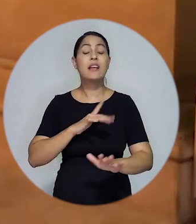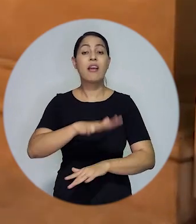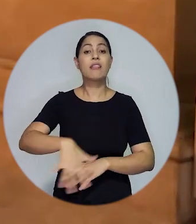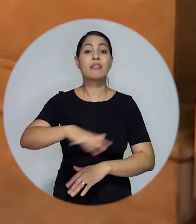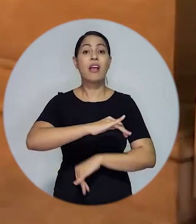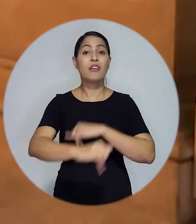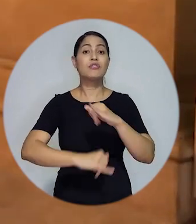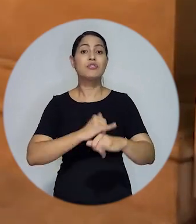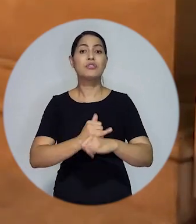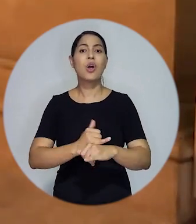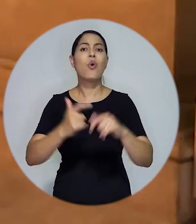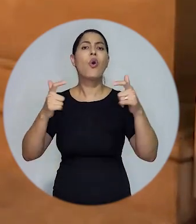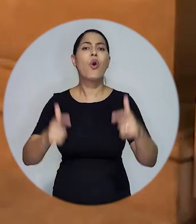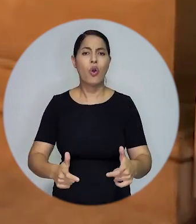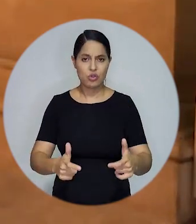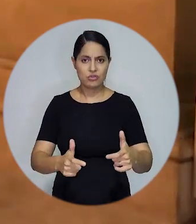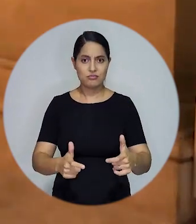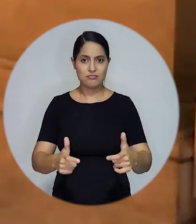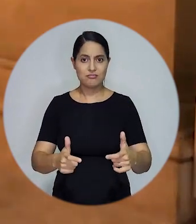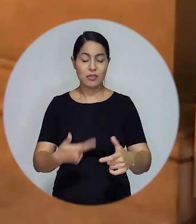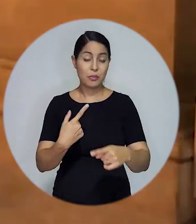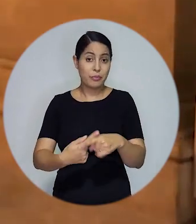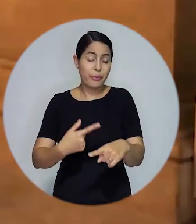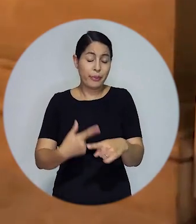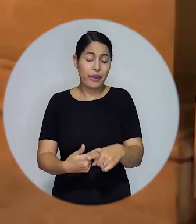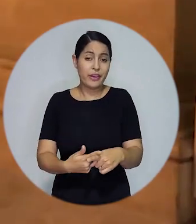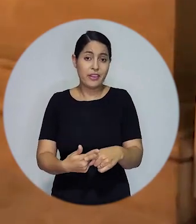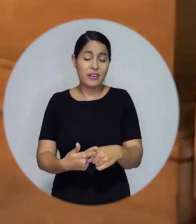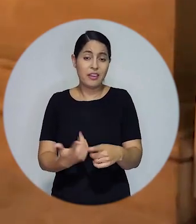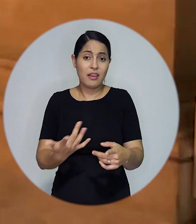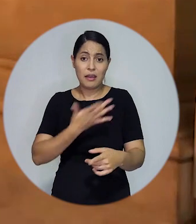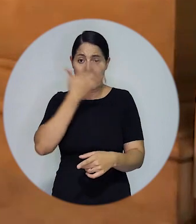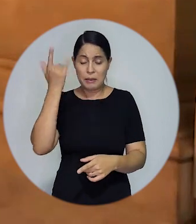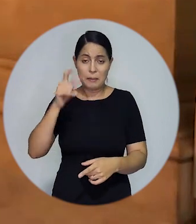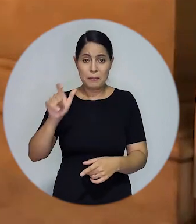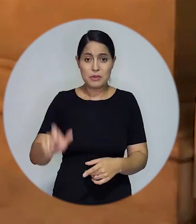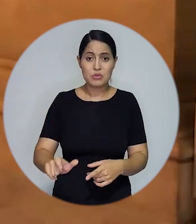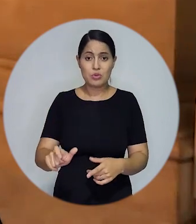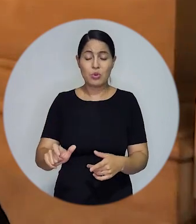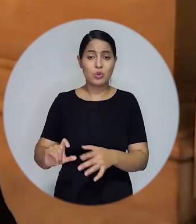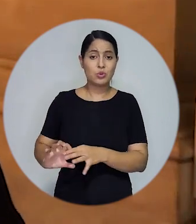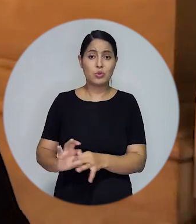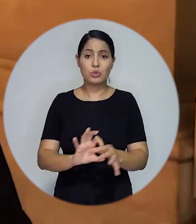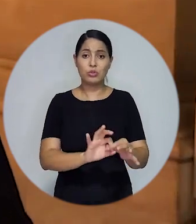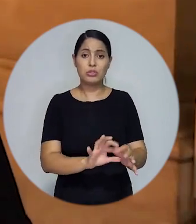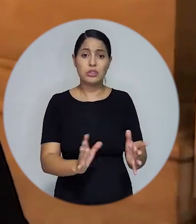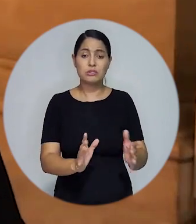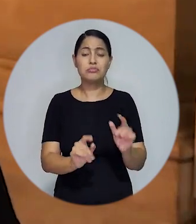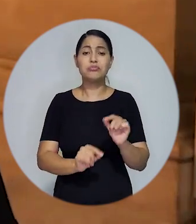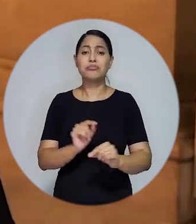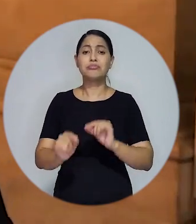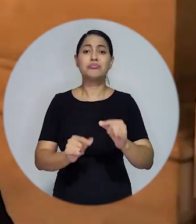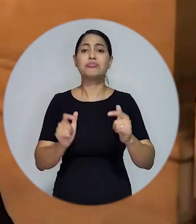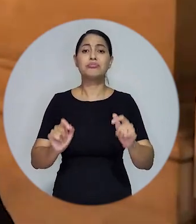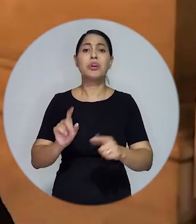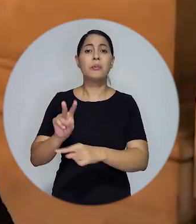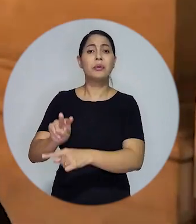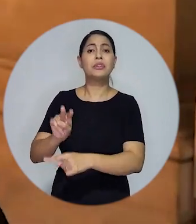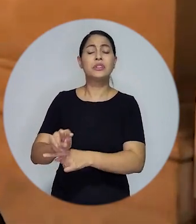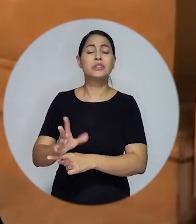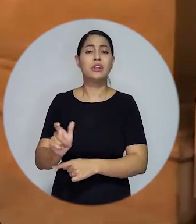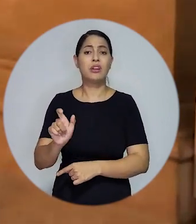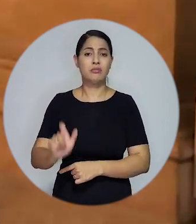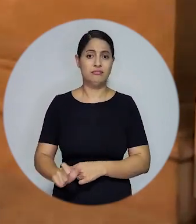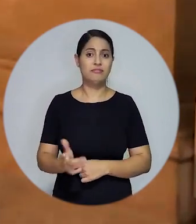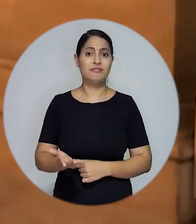onde foi feita essa relação? Onde se encontra essa pessoa, no caso do direito consumidor, a proteger? Então,